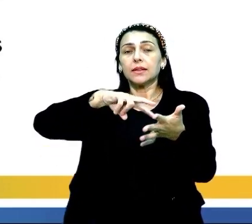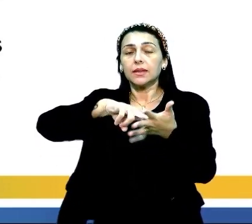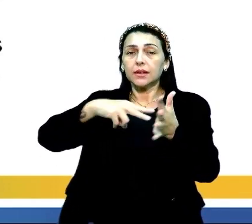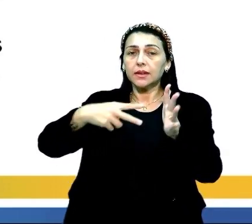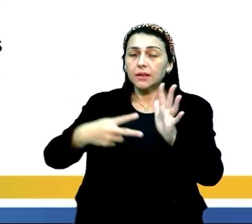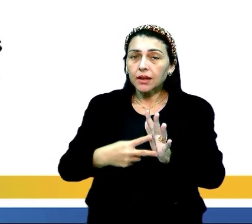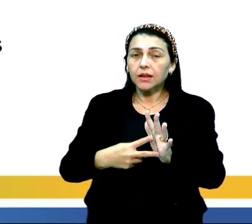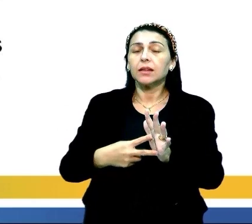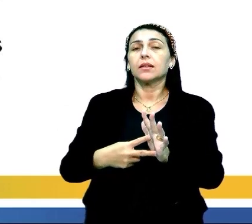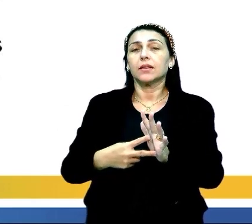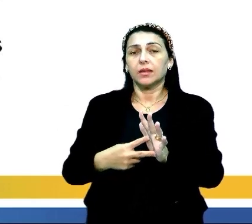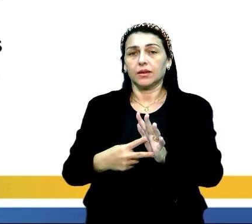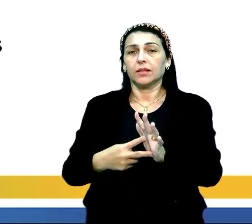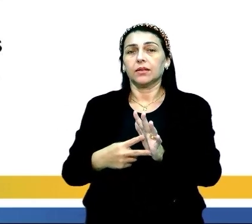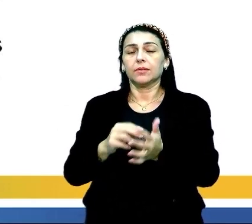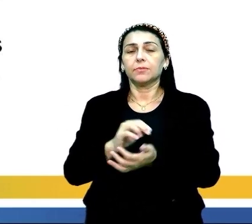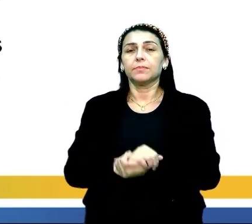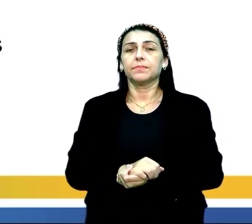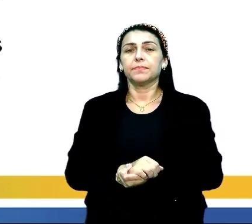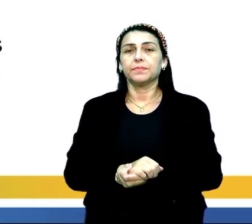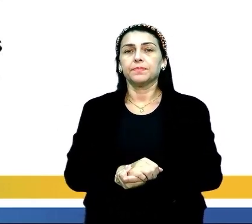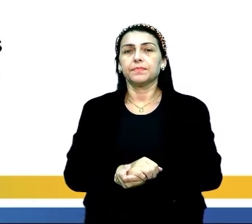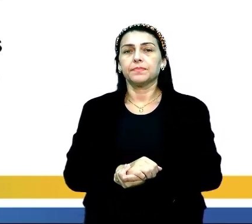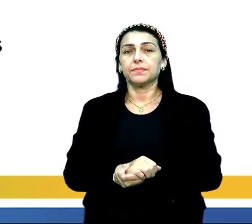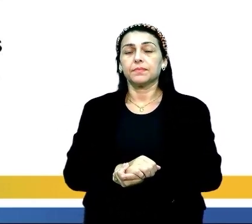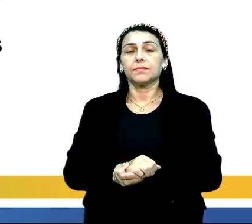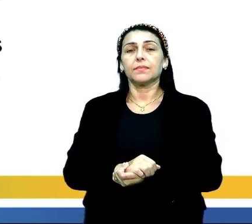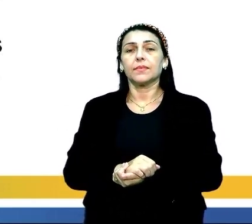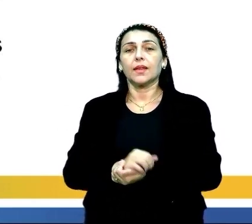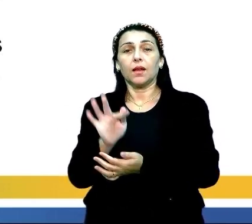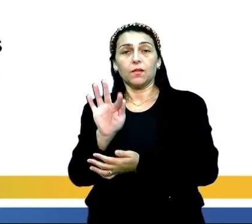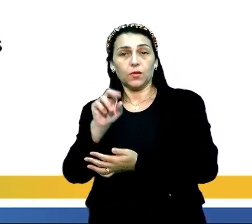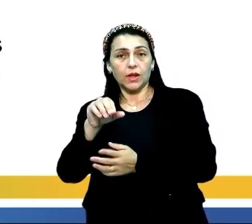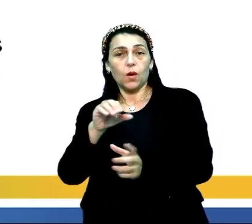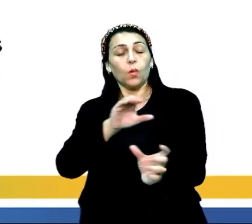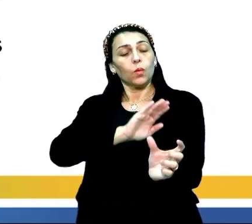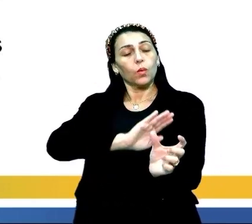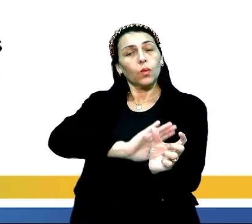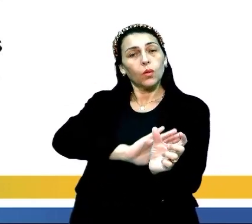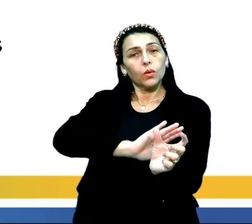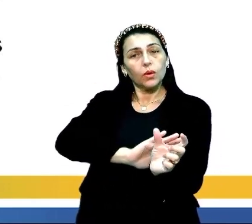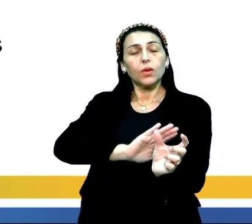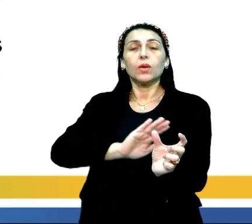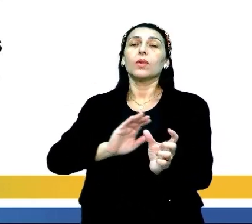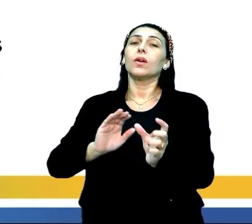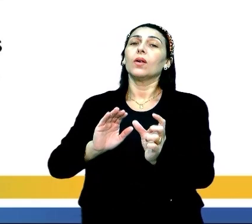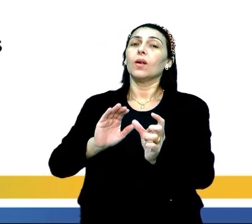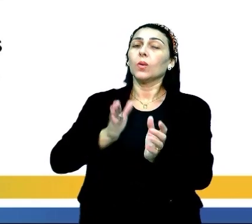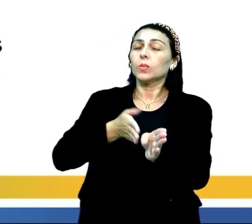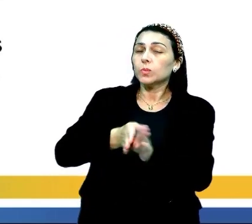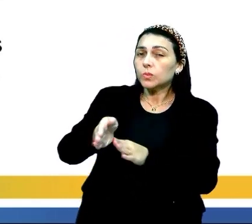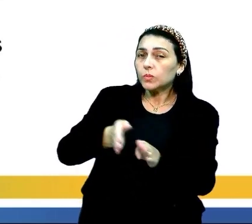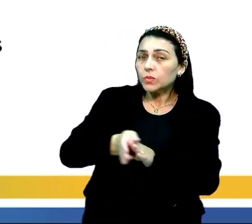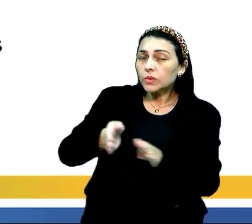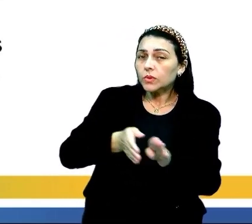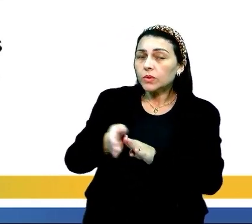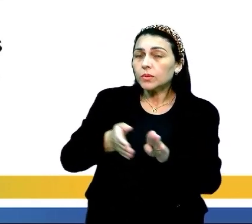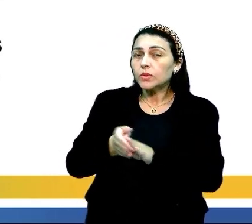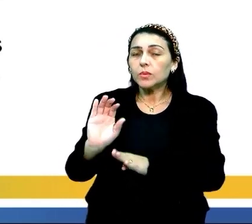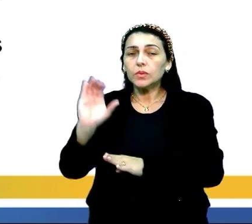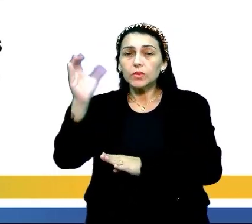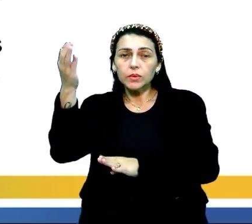em especial nesse texto. Sua função conotativa, orientada pelos efeitos que